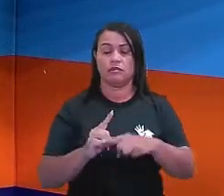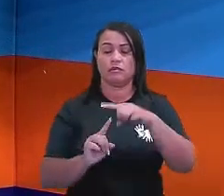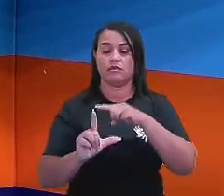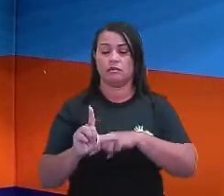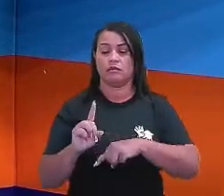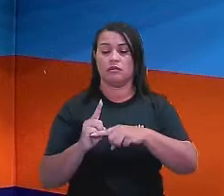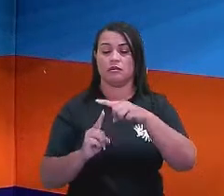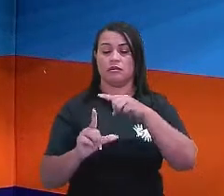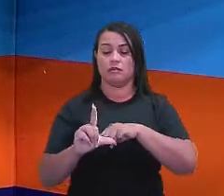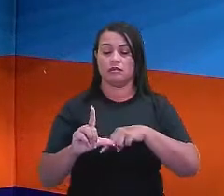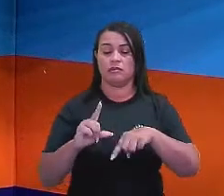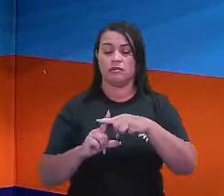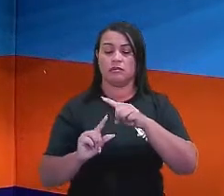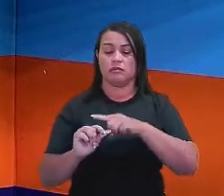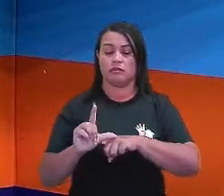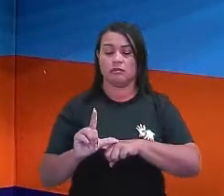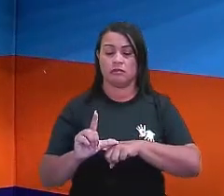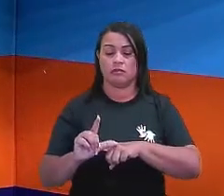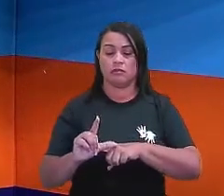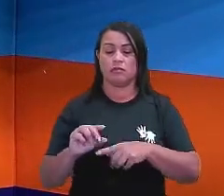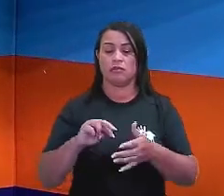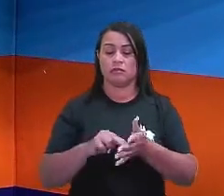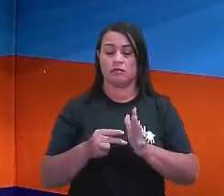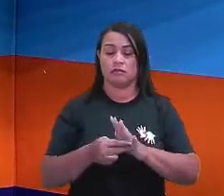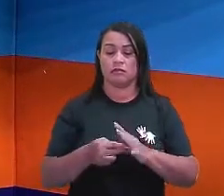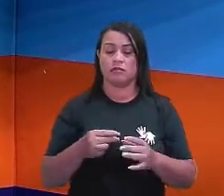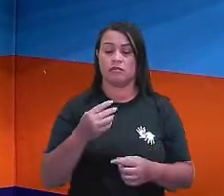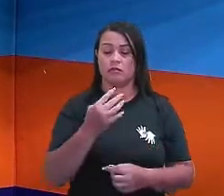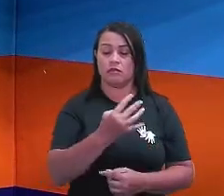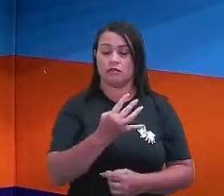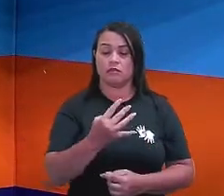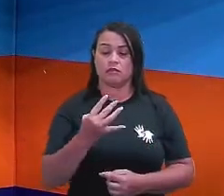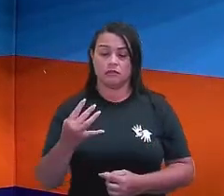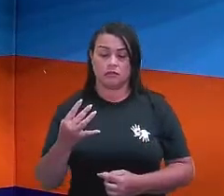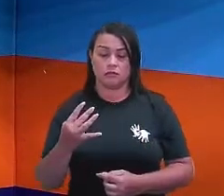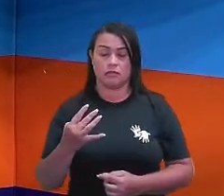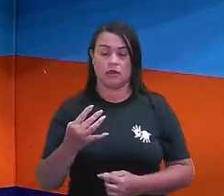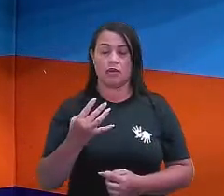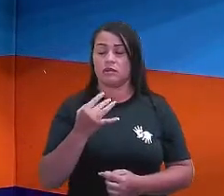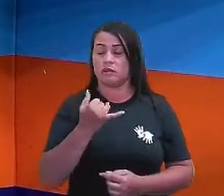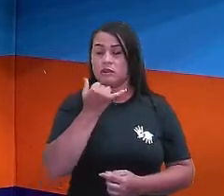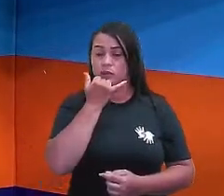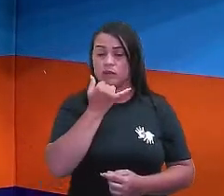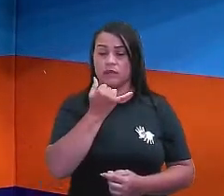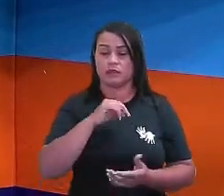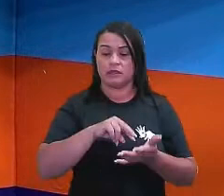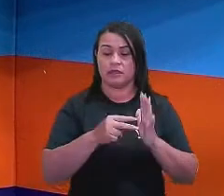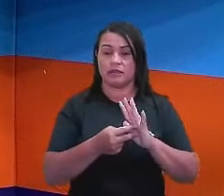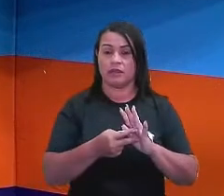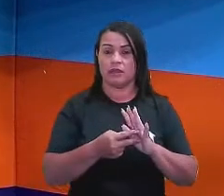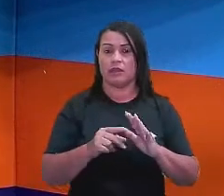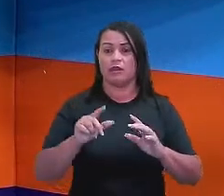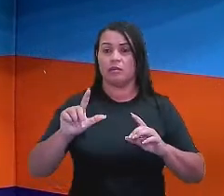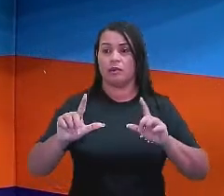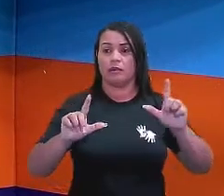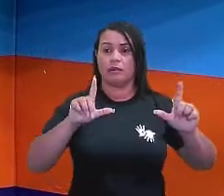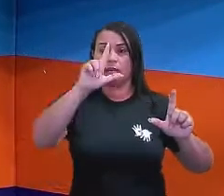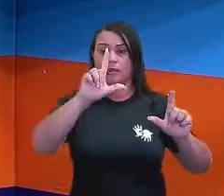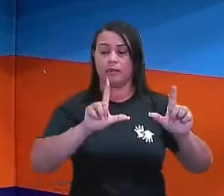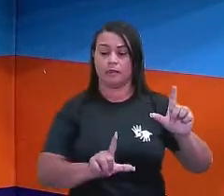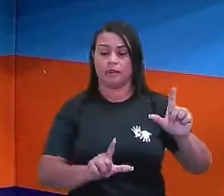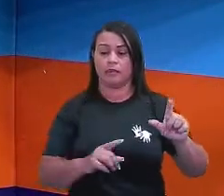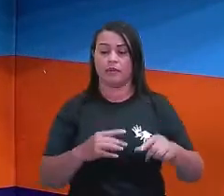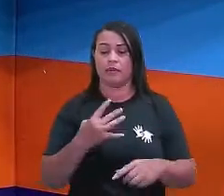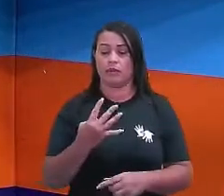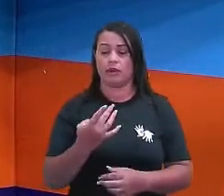mais L mais L. Ou seja, eu adiciono os 4 lados. Ou perímetro P é igual a